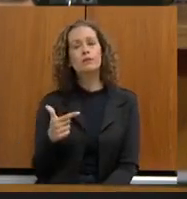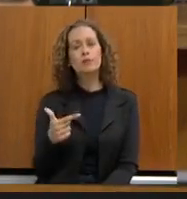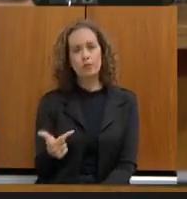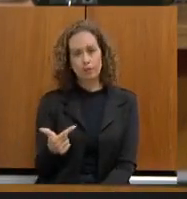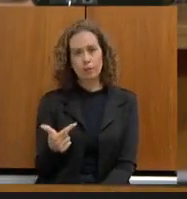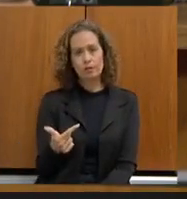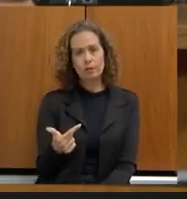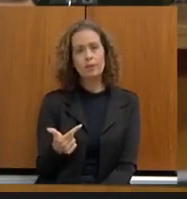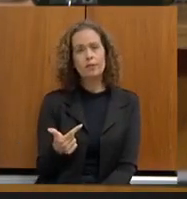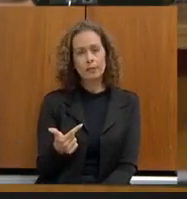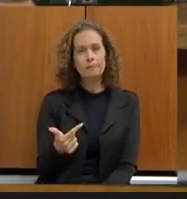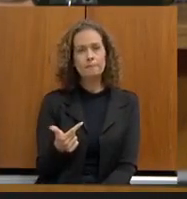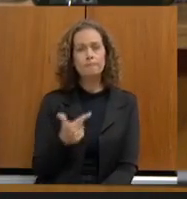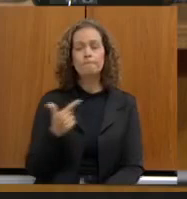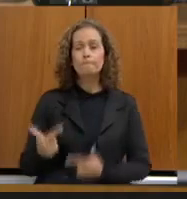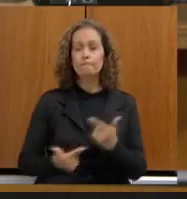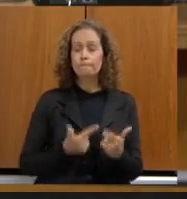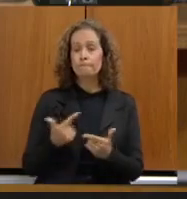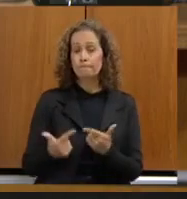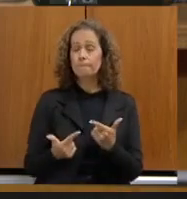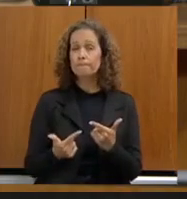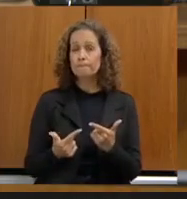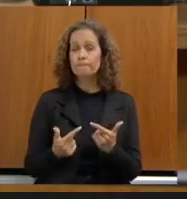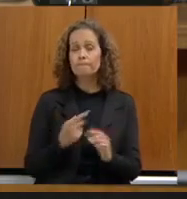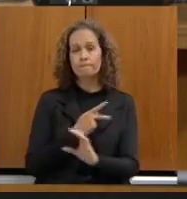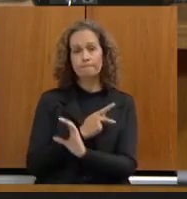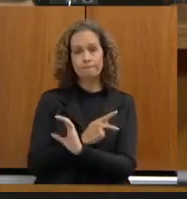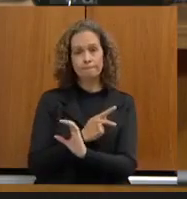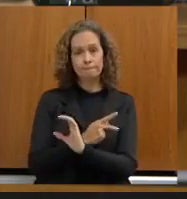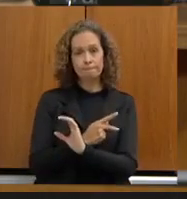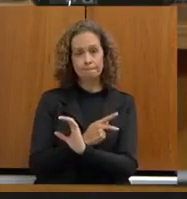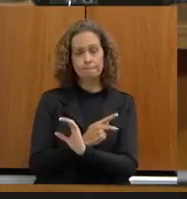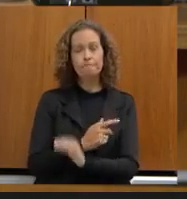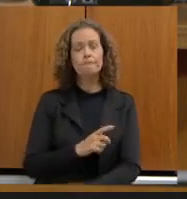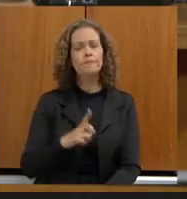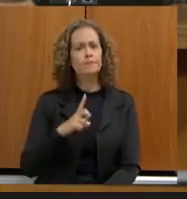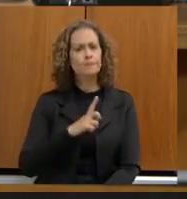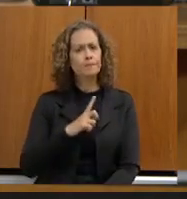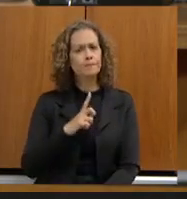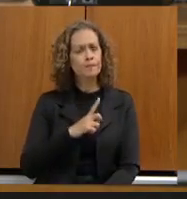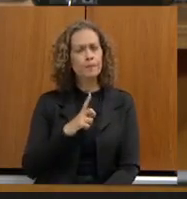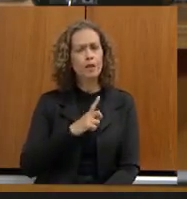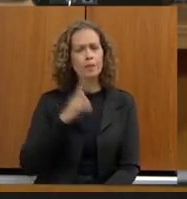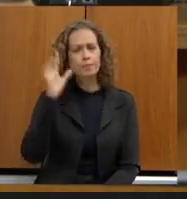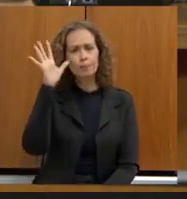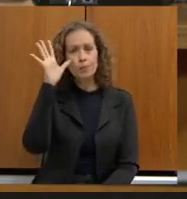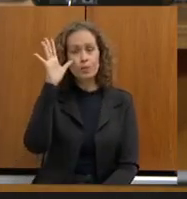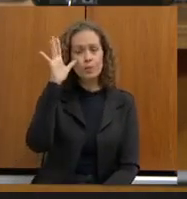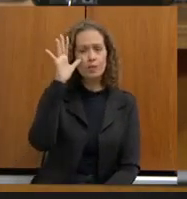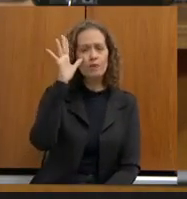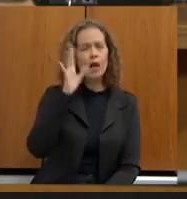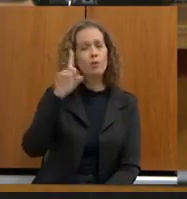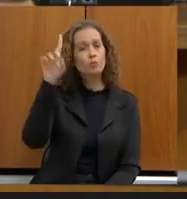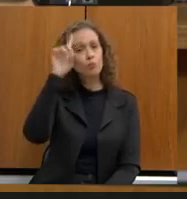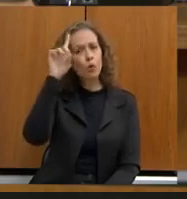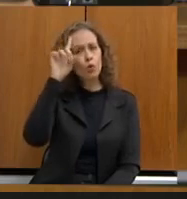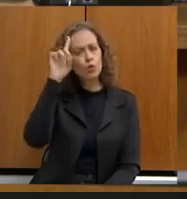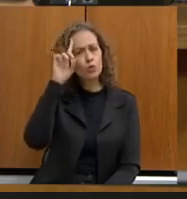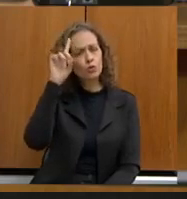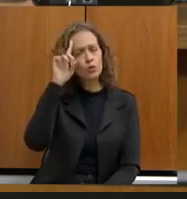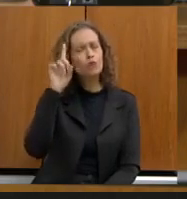1952 servidores da Polícia Civil e temos acompanhado cotidianamente